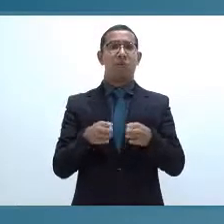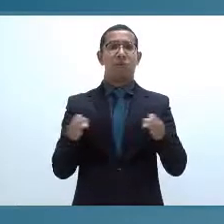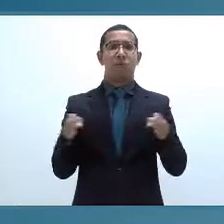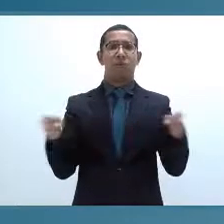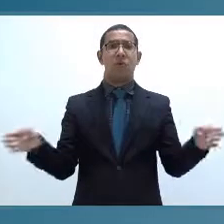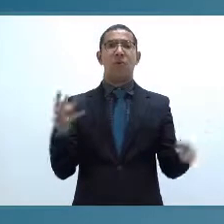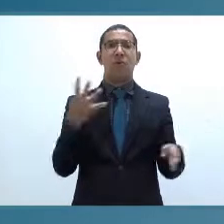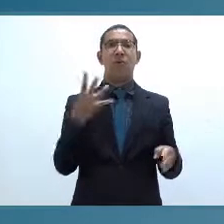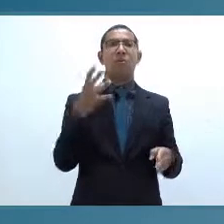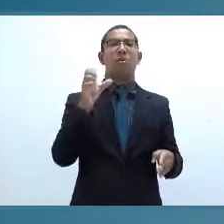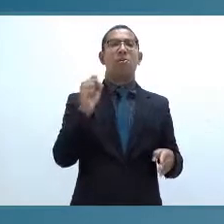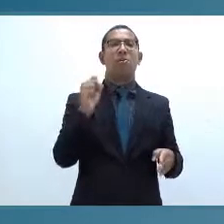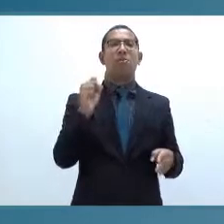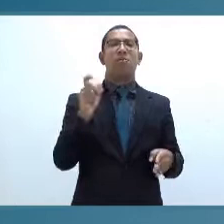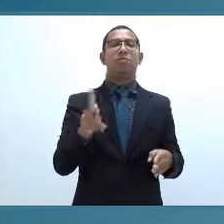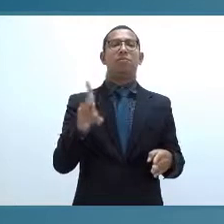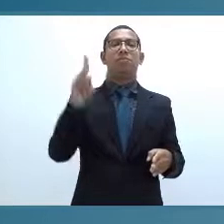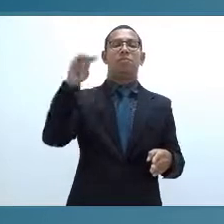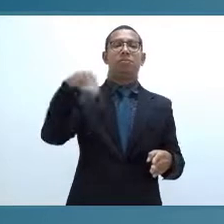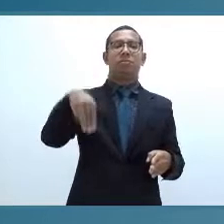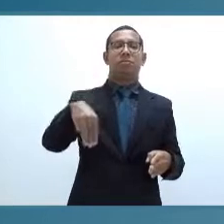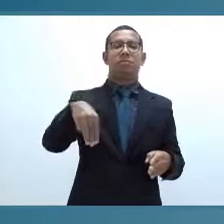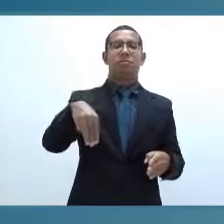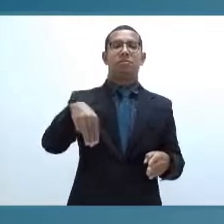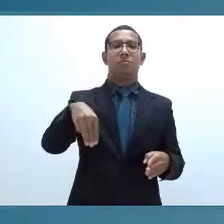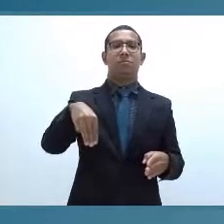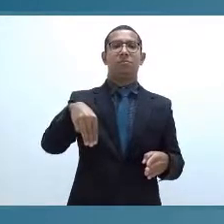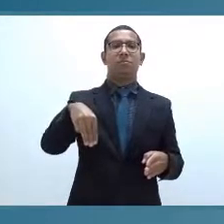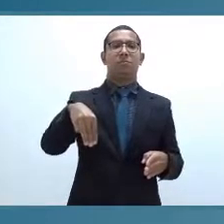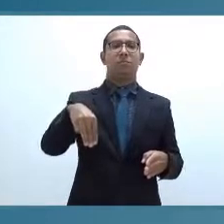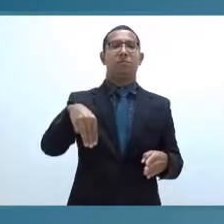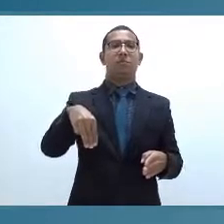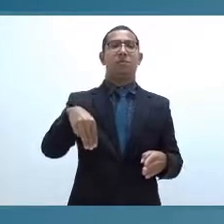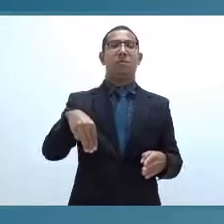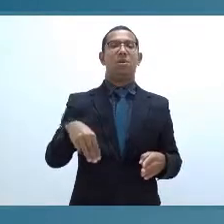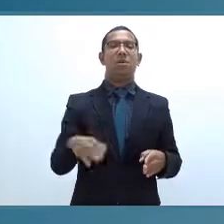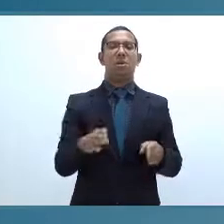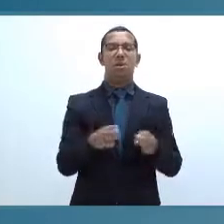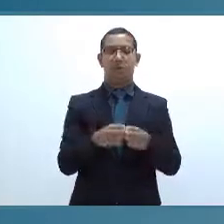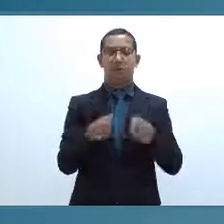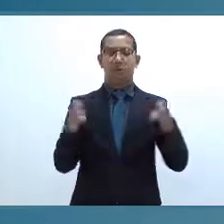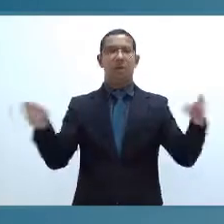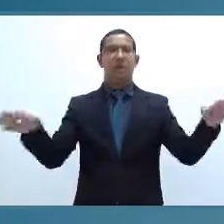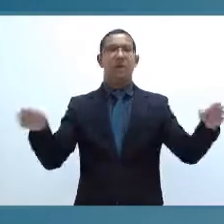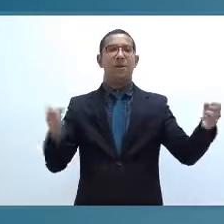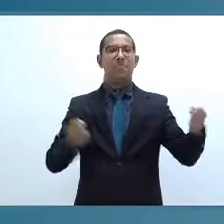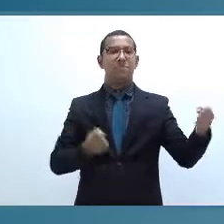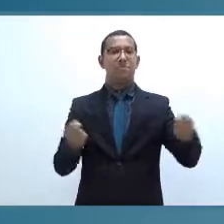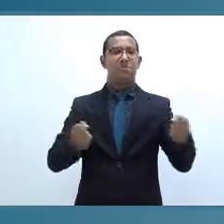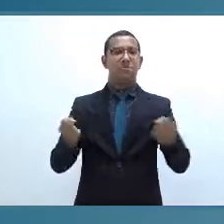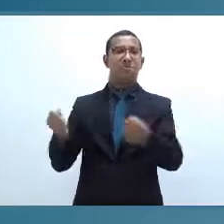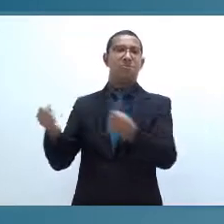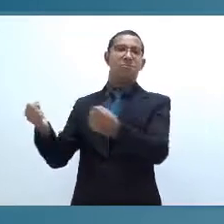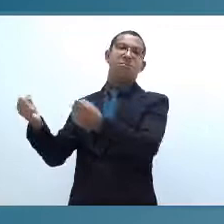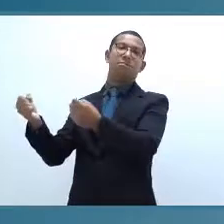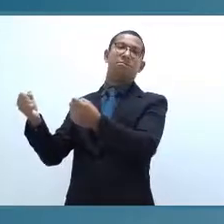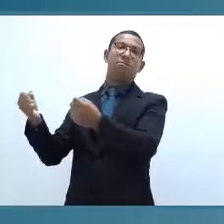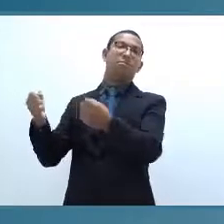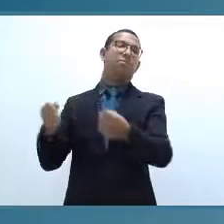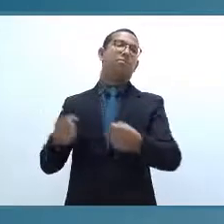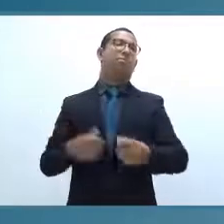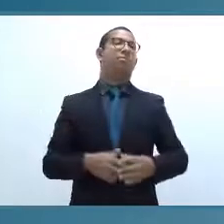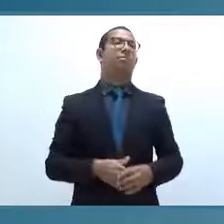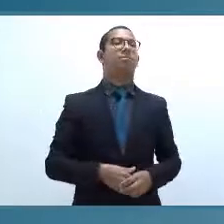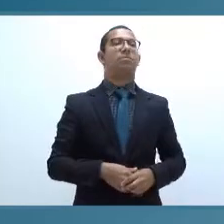quilômetro, acessível para o trabalho, qualquer distância de cobertura, para se pagar pelo ter, se acessível para